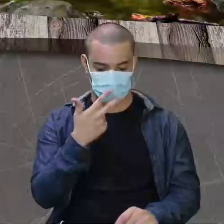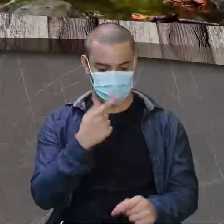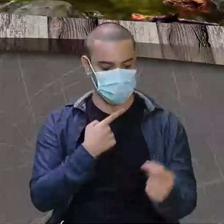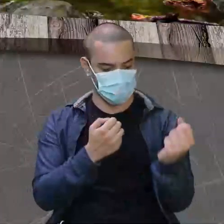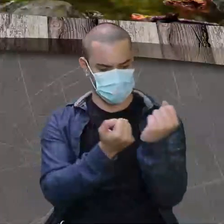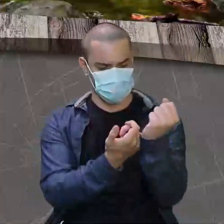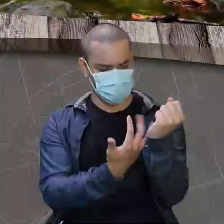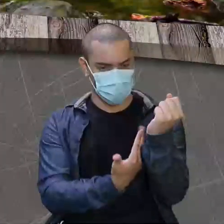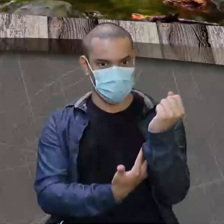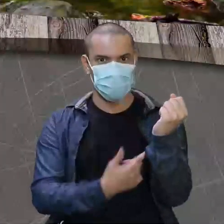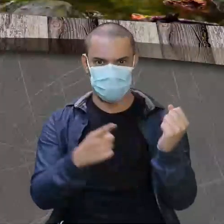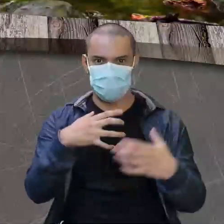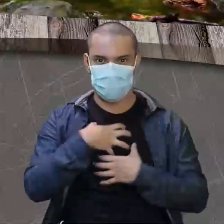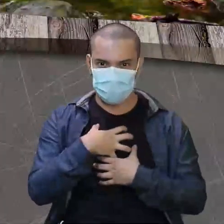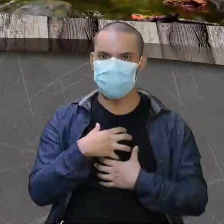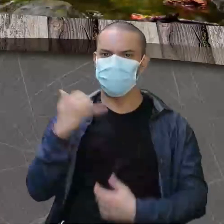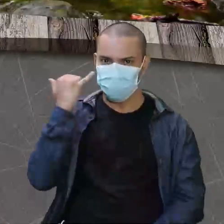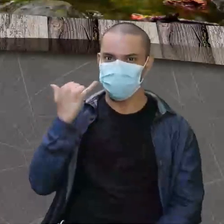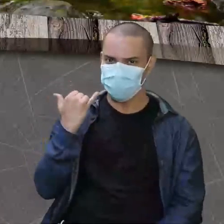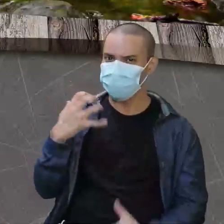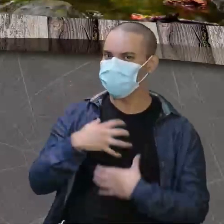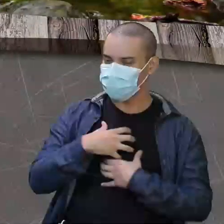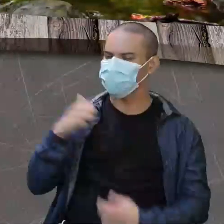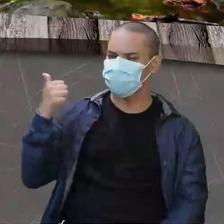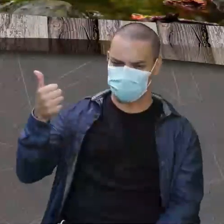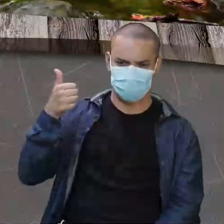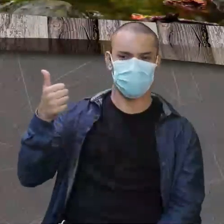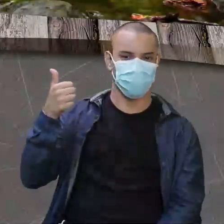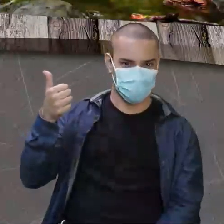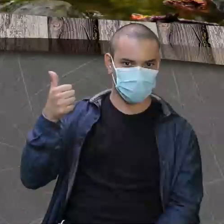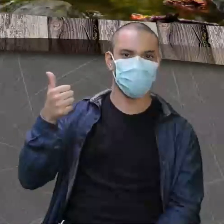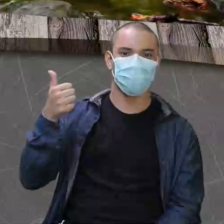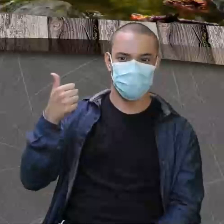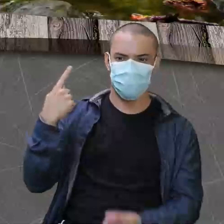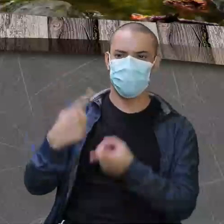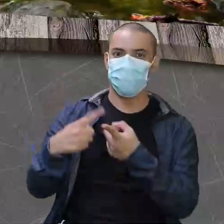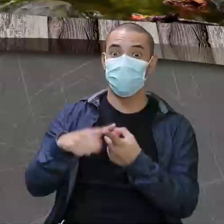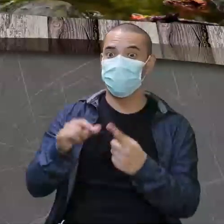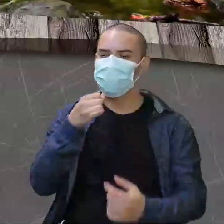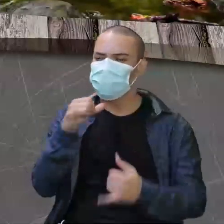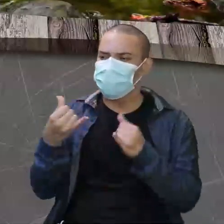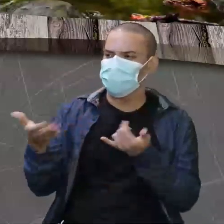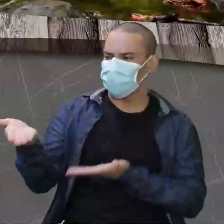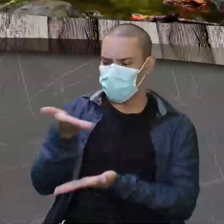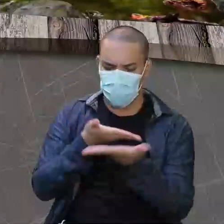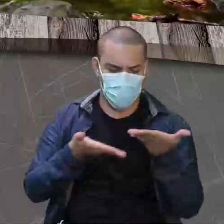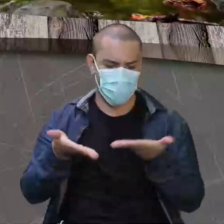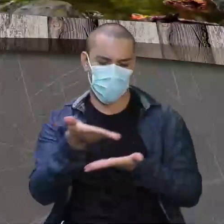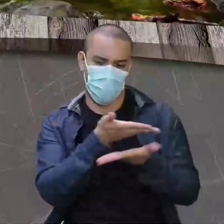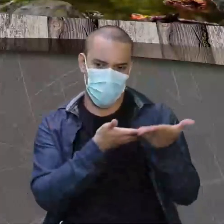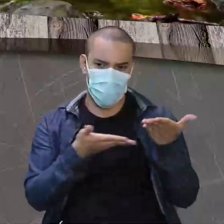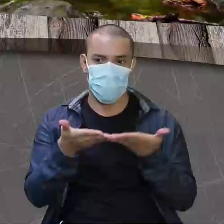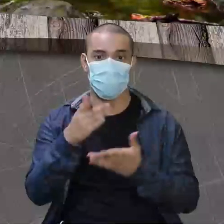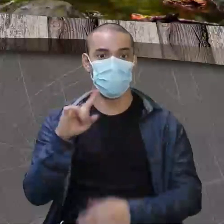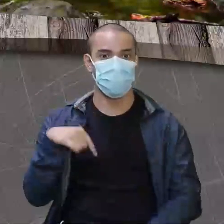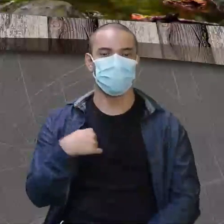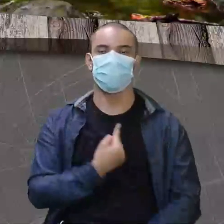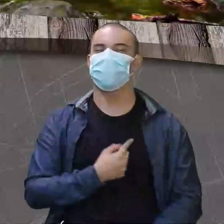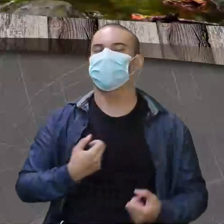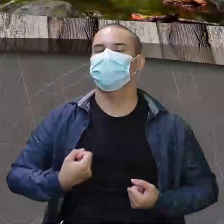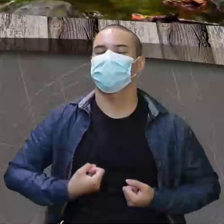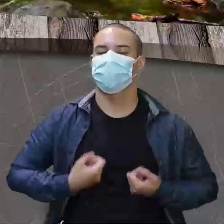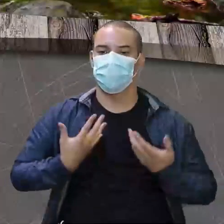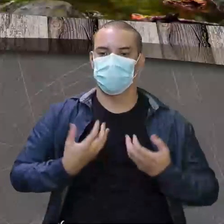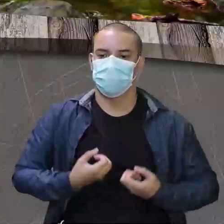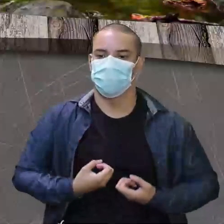se esquente. Tá sentindo, Vitor? Sangue esquentando? É, porque é muita energia. E a gente